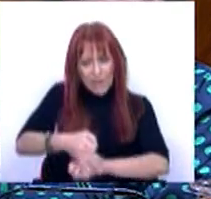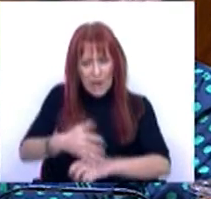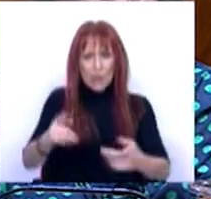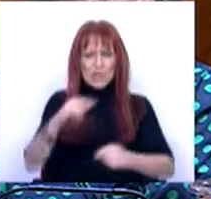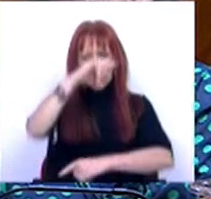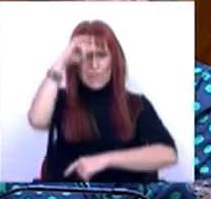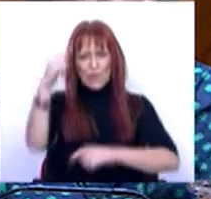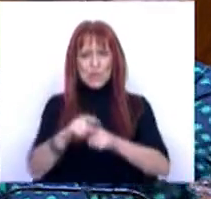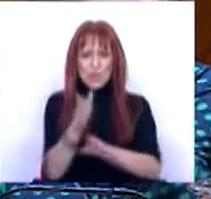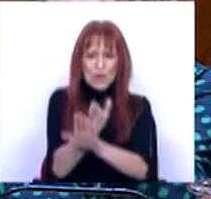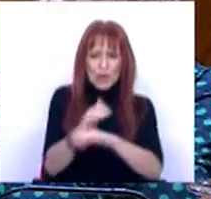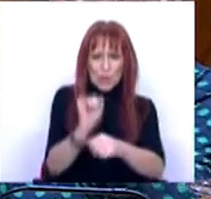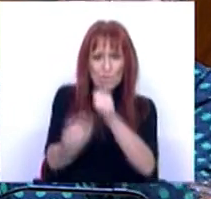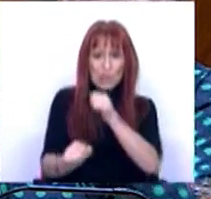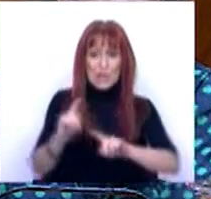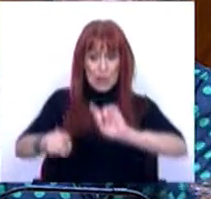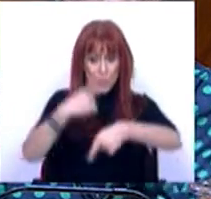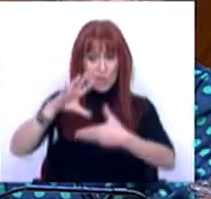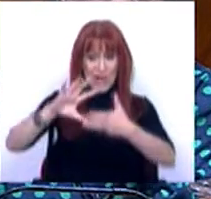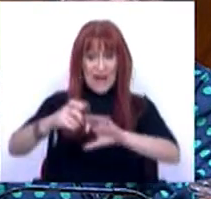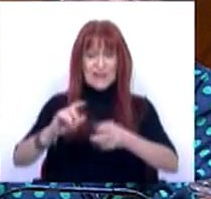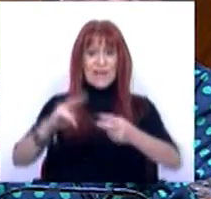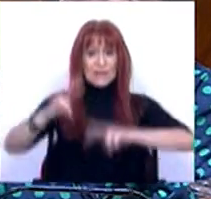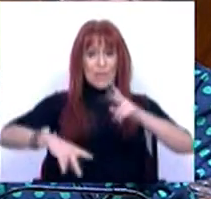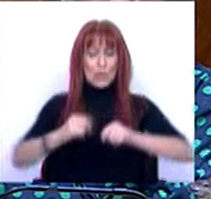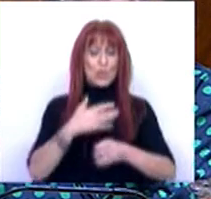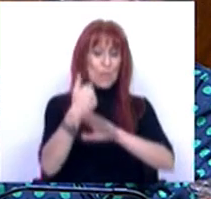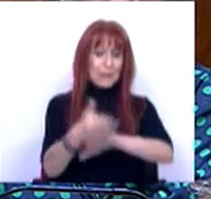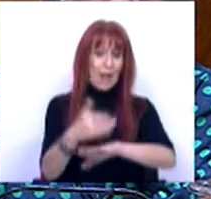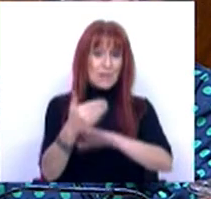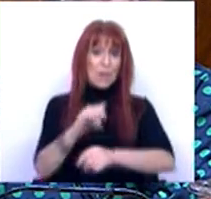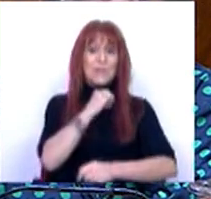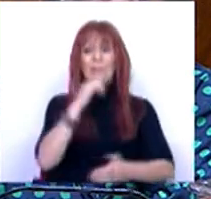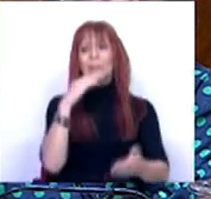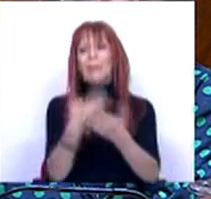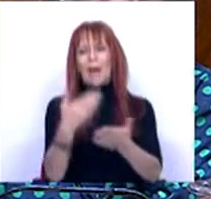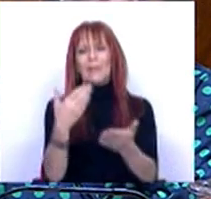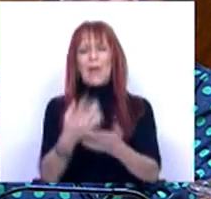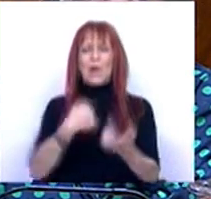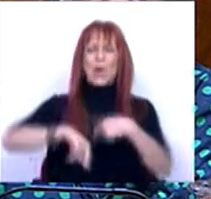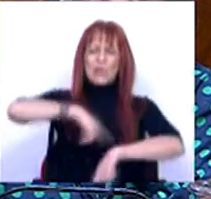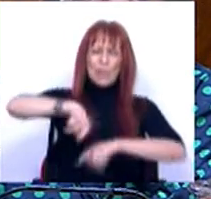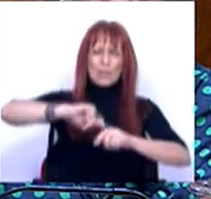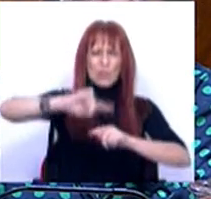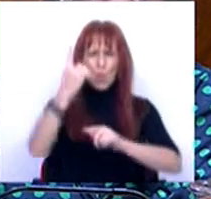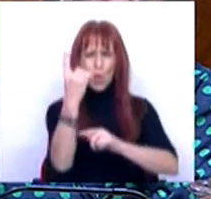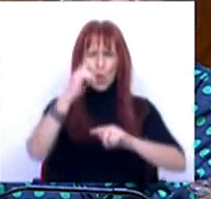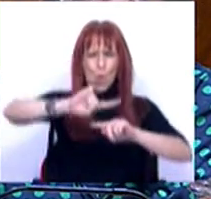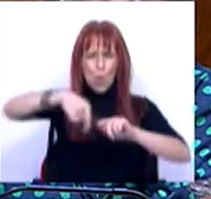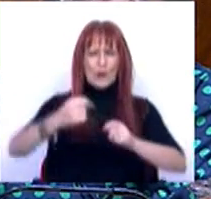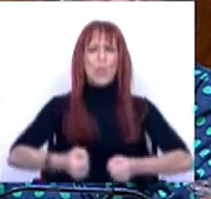a dificuldade do setor a seguir à crise financeira, os atrasos nos licenciamentos. Nós demoramos um ano para